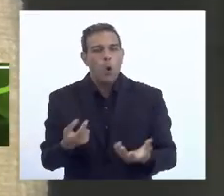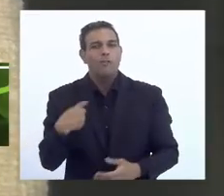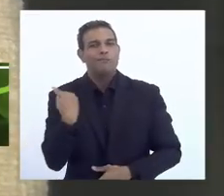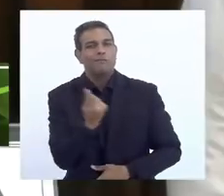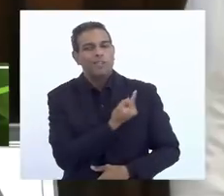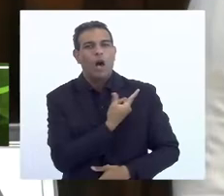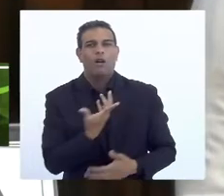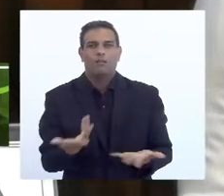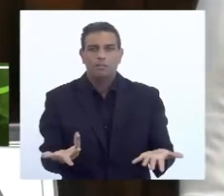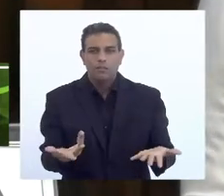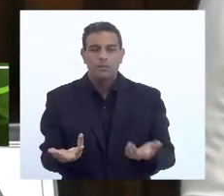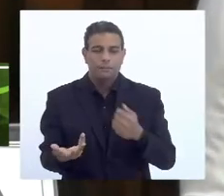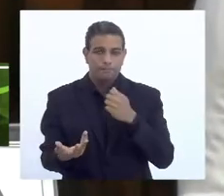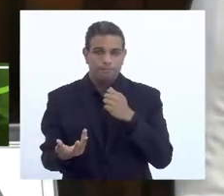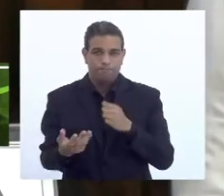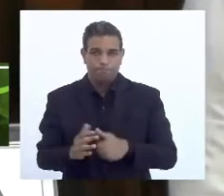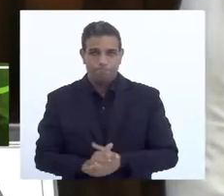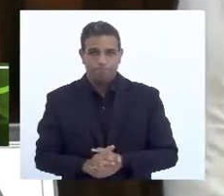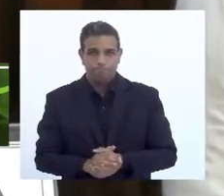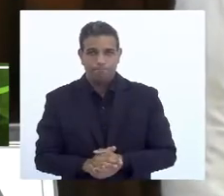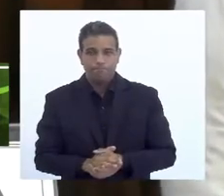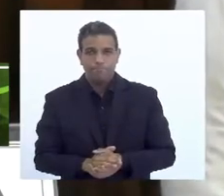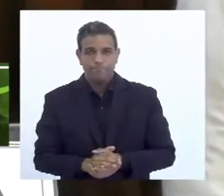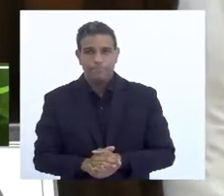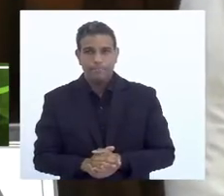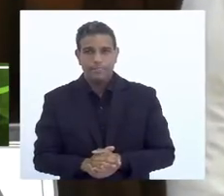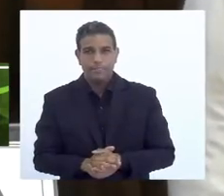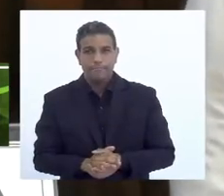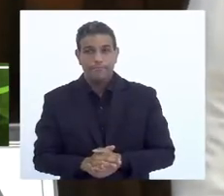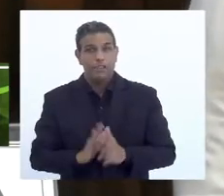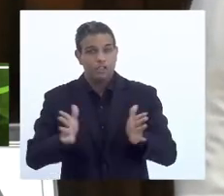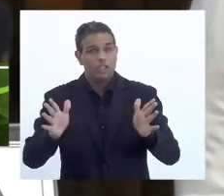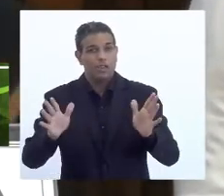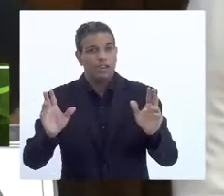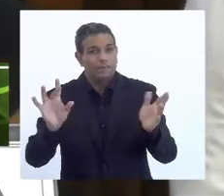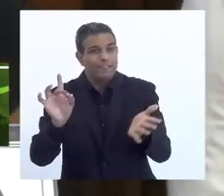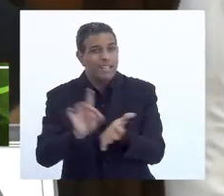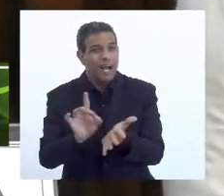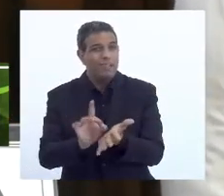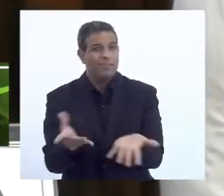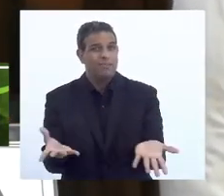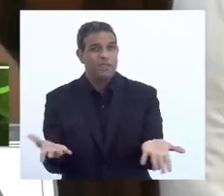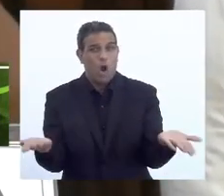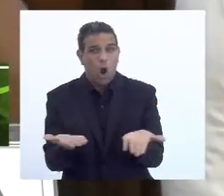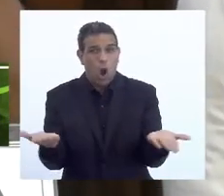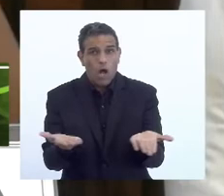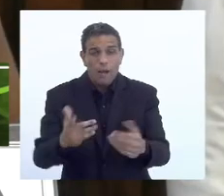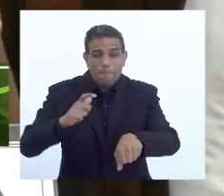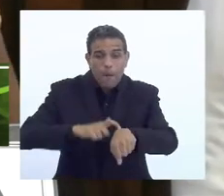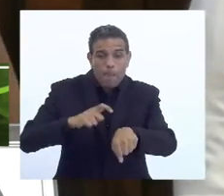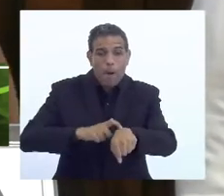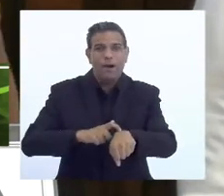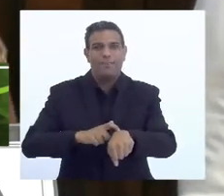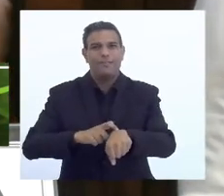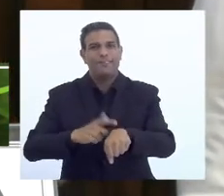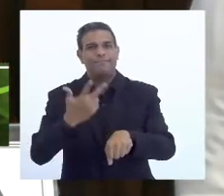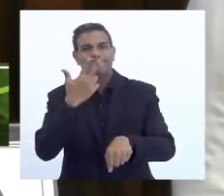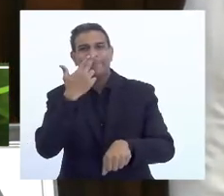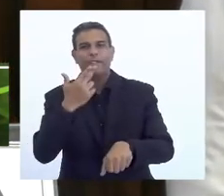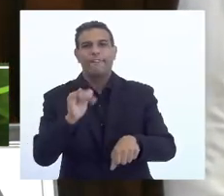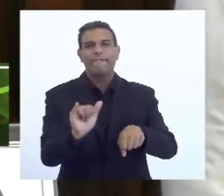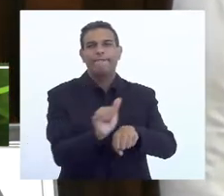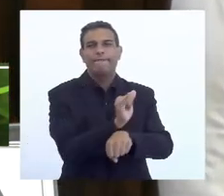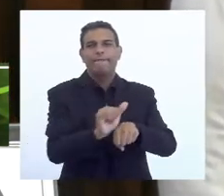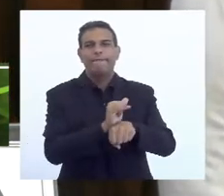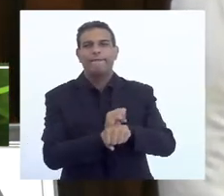nós, e eu vou me encaminhar para as minhas conclusões, mas se é verdade que esse é o método preferencial